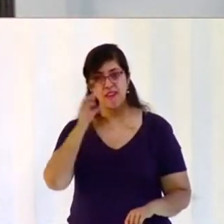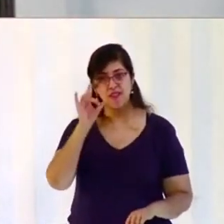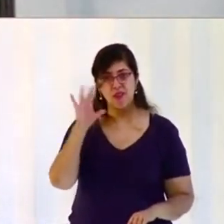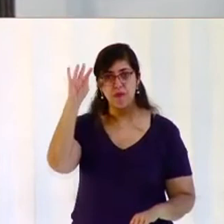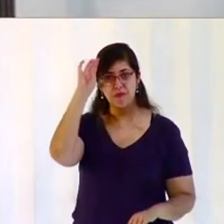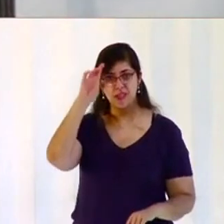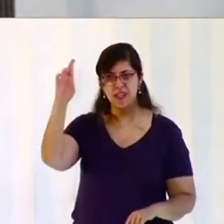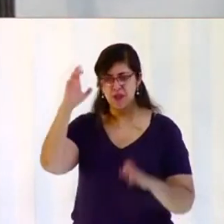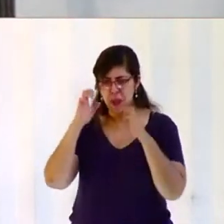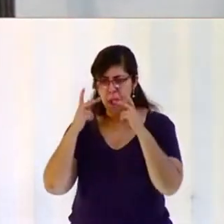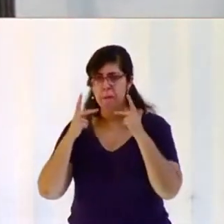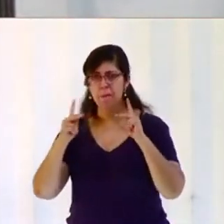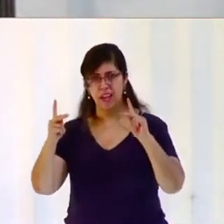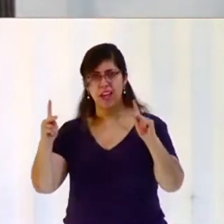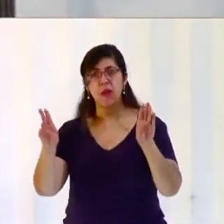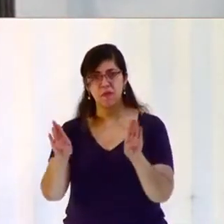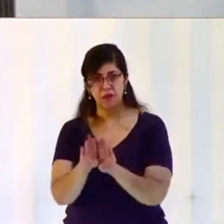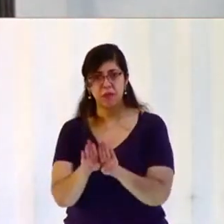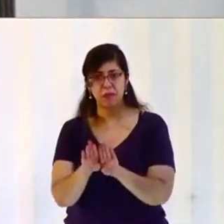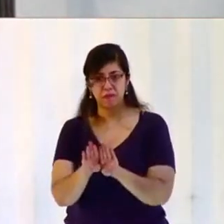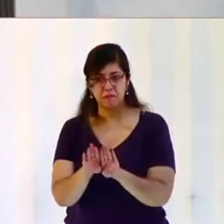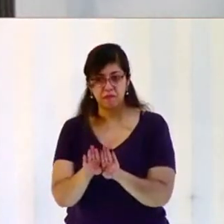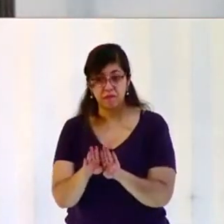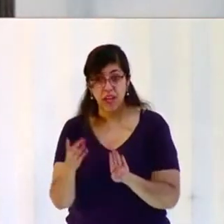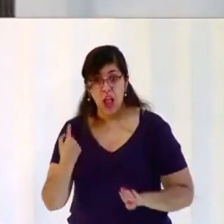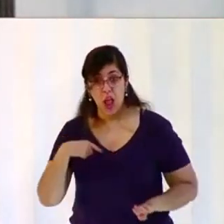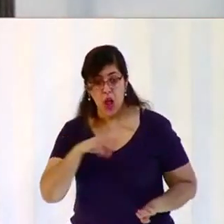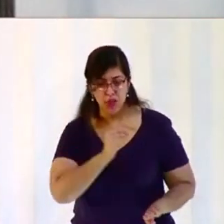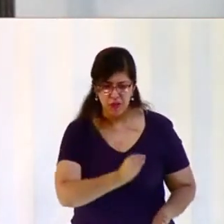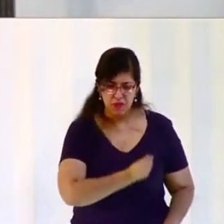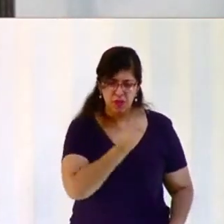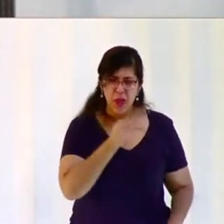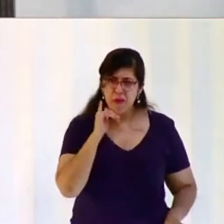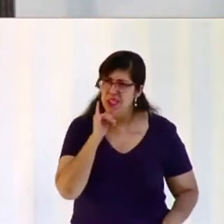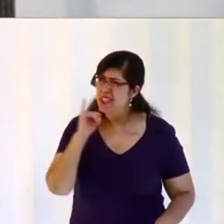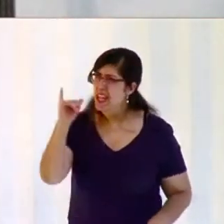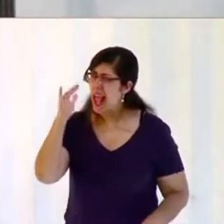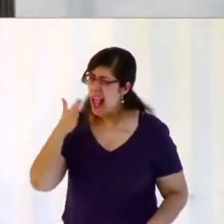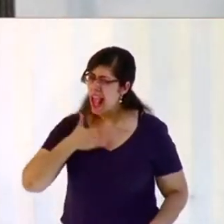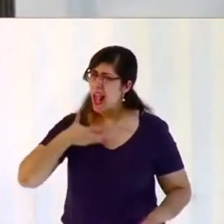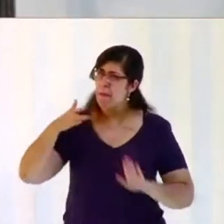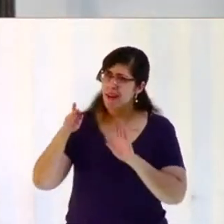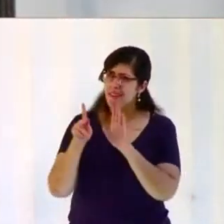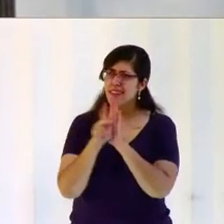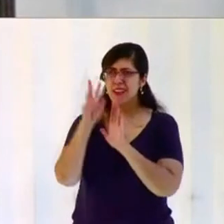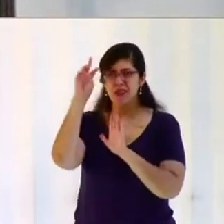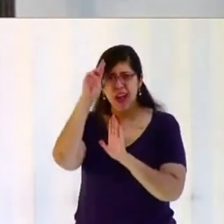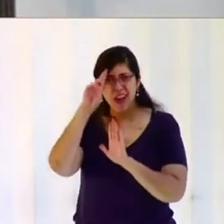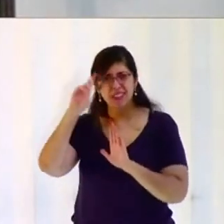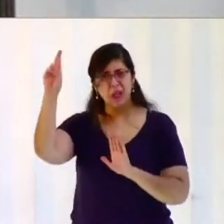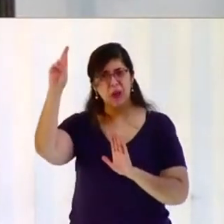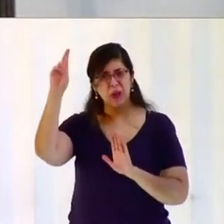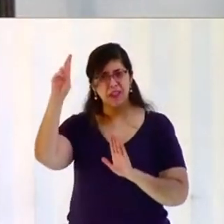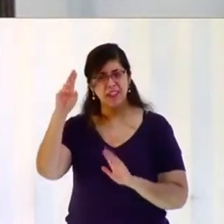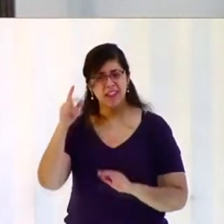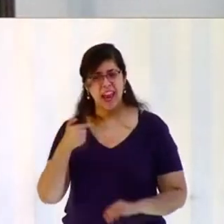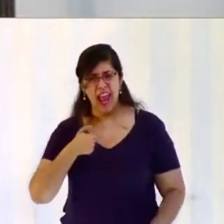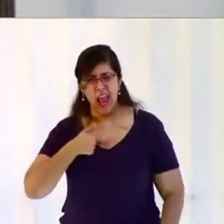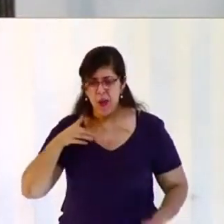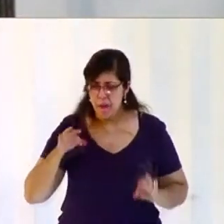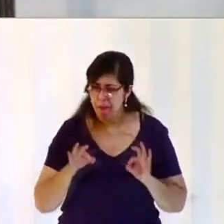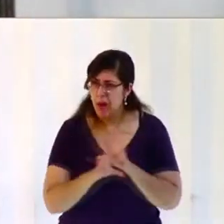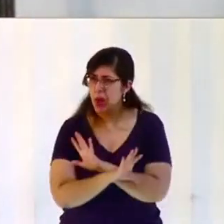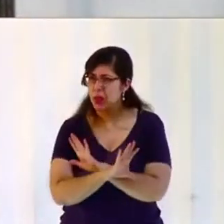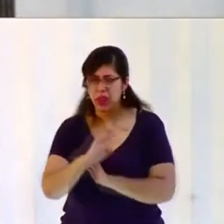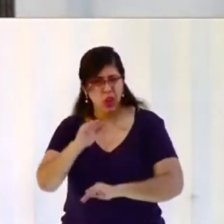e pregamos. Nós vivemos no Senhor e dizemos que somos dele. Nós vivemos no Senhor e sofremos todas